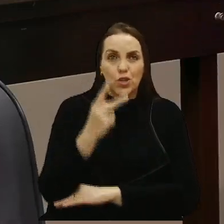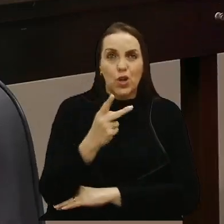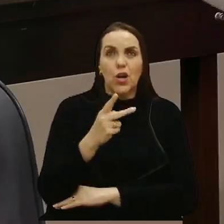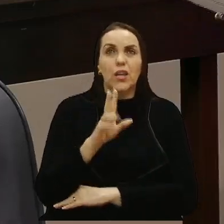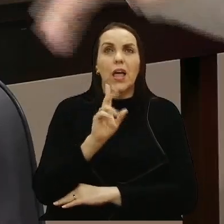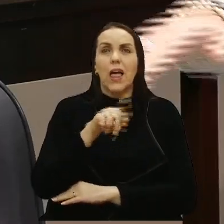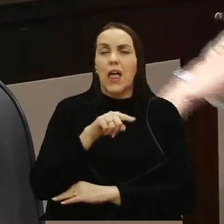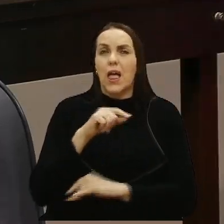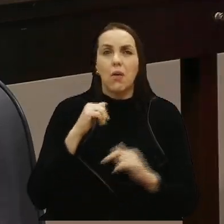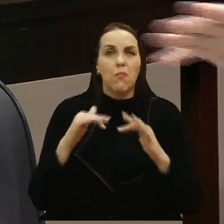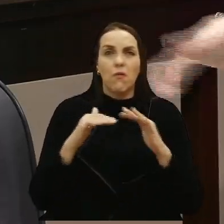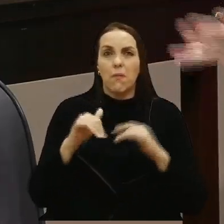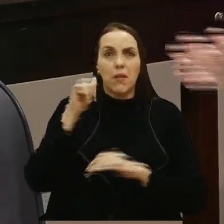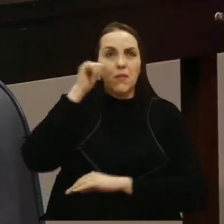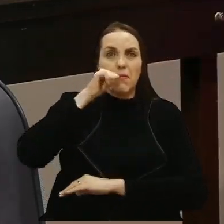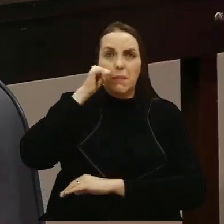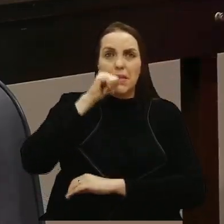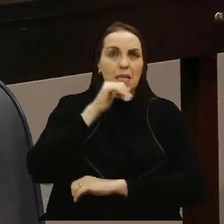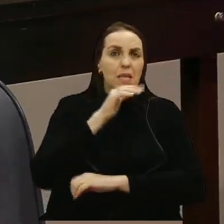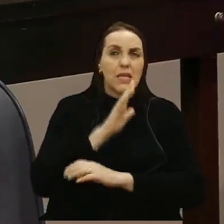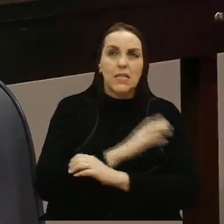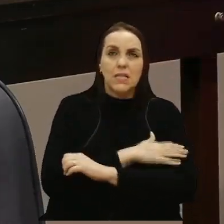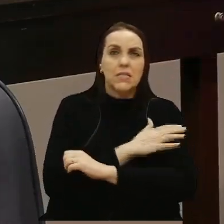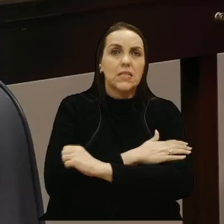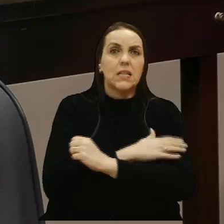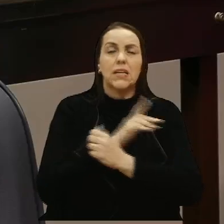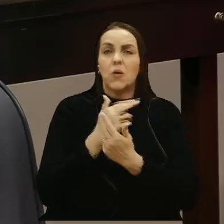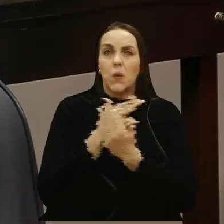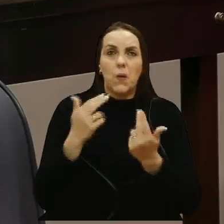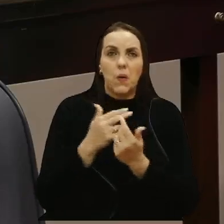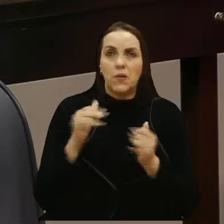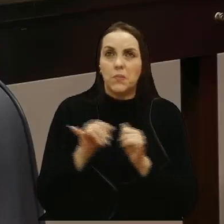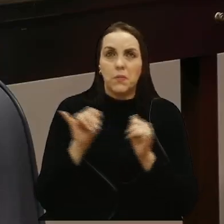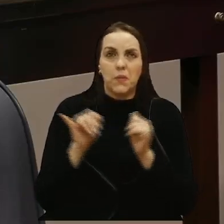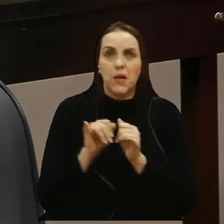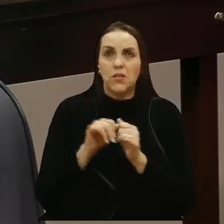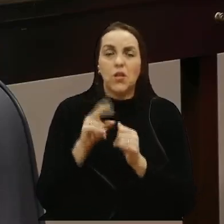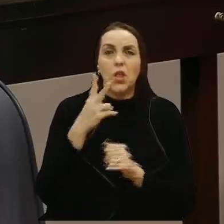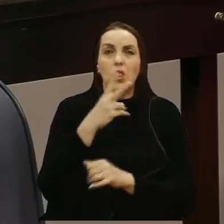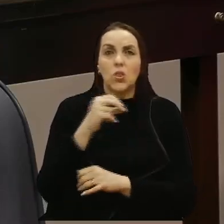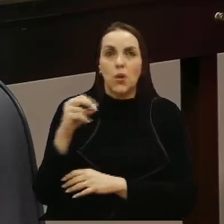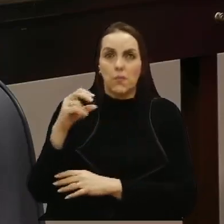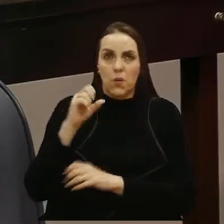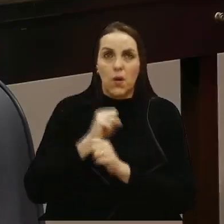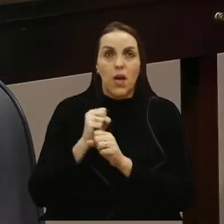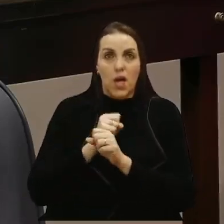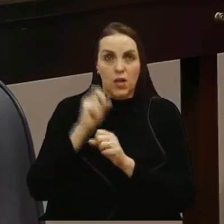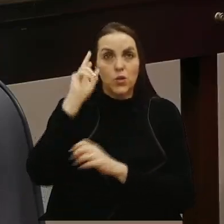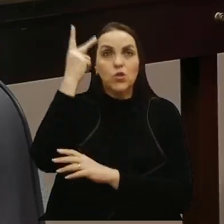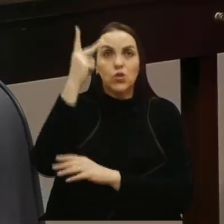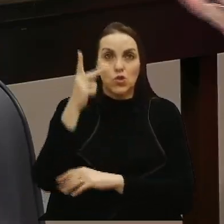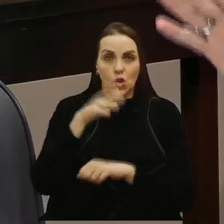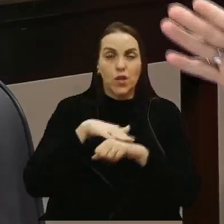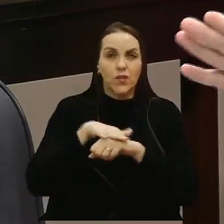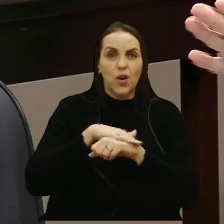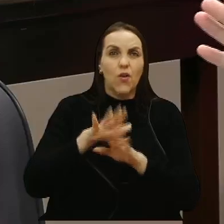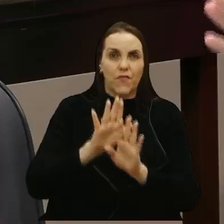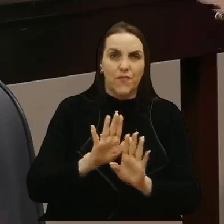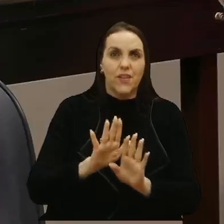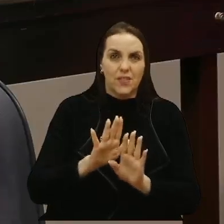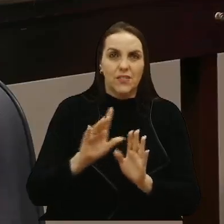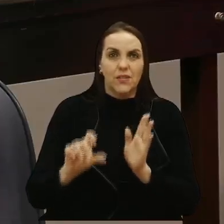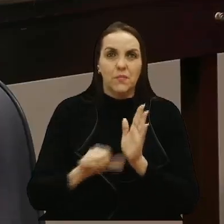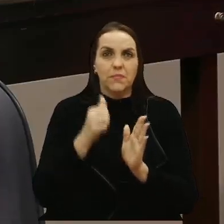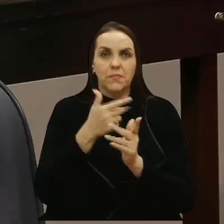de movimento feminista, essas coisas que surgiram agora, quando passar de 2000 anos de história, vocês conversam com a gente. Então, primeira